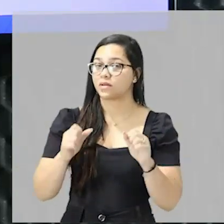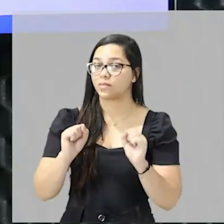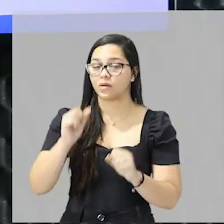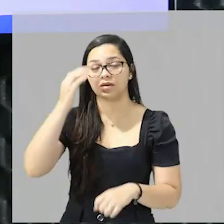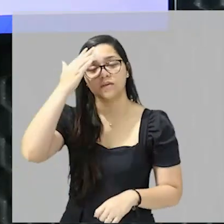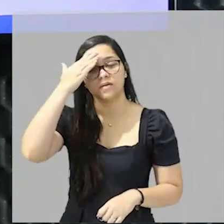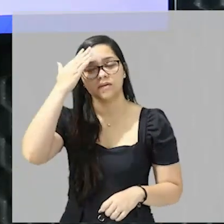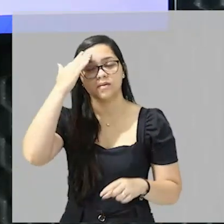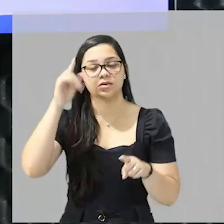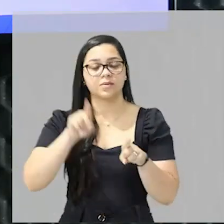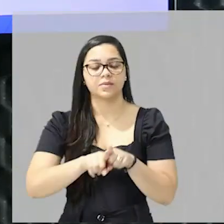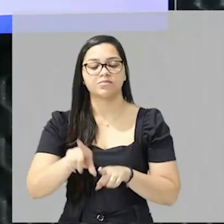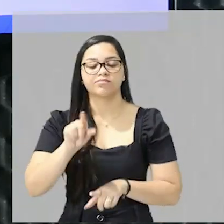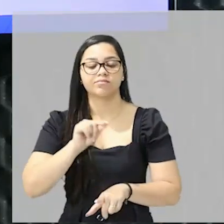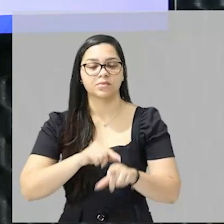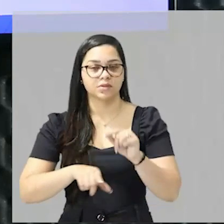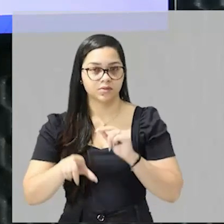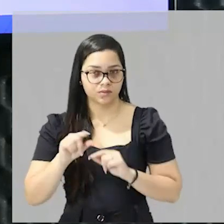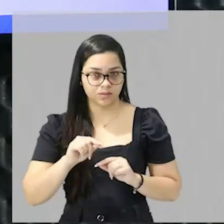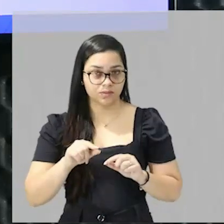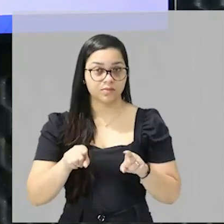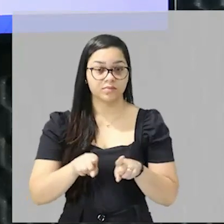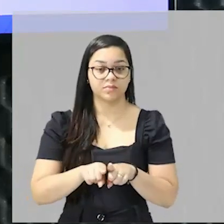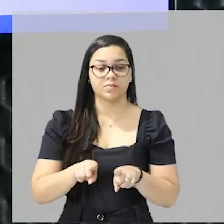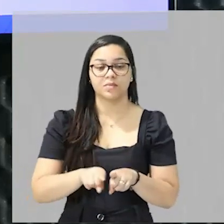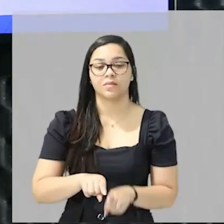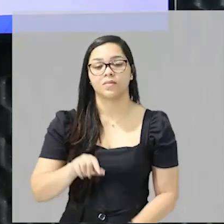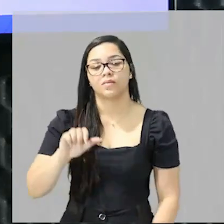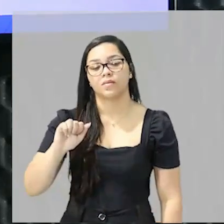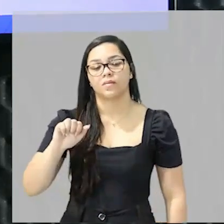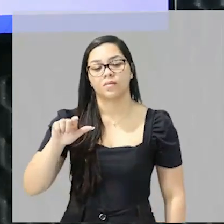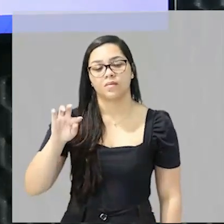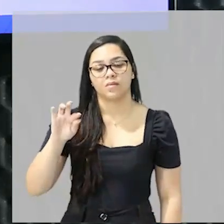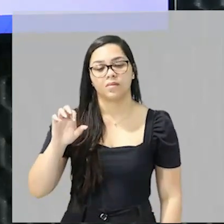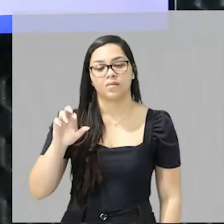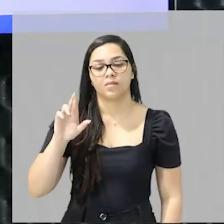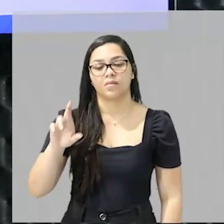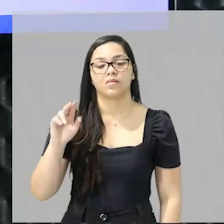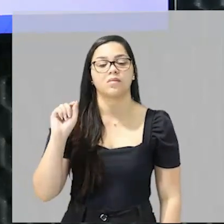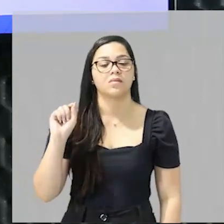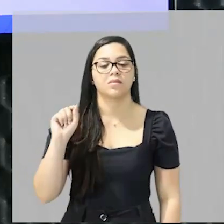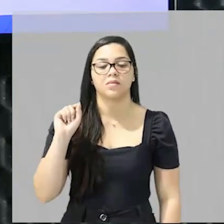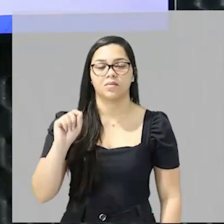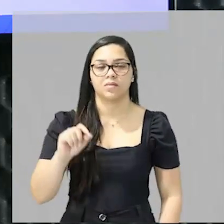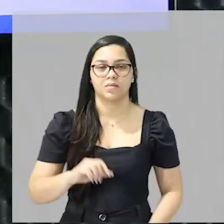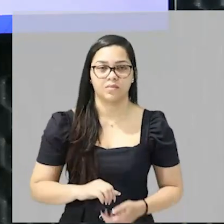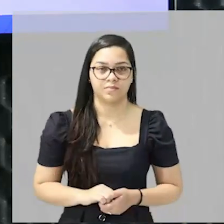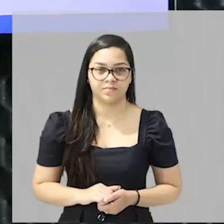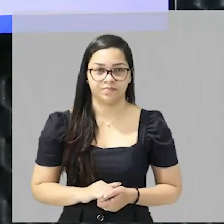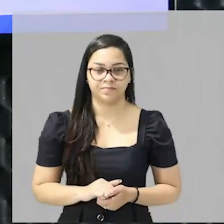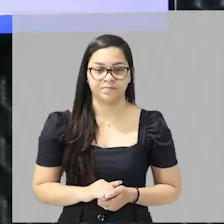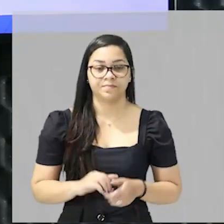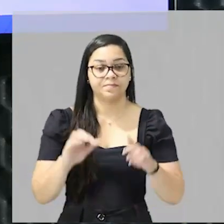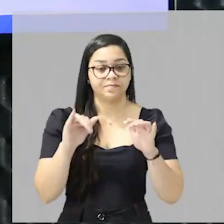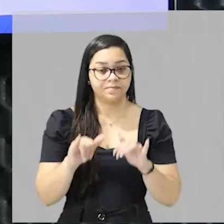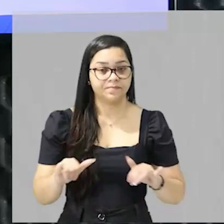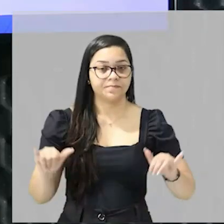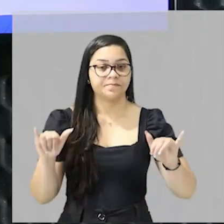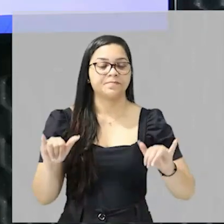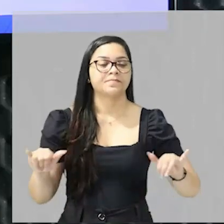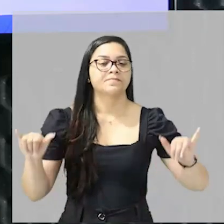da alternativa. Author, então, essa autora, a J.K. Rowling, anunciou